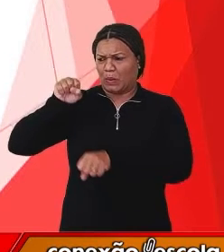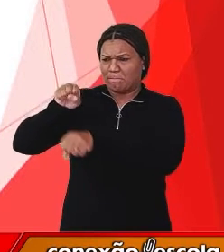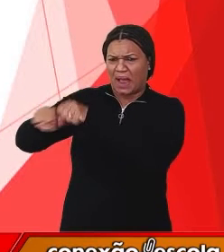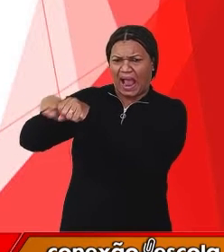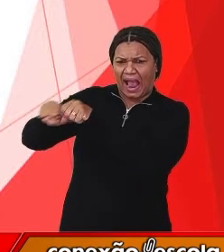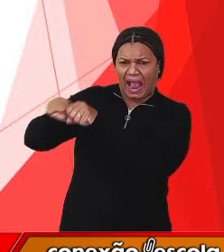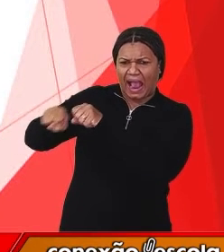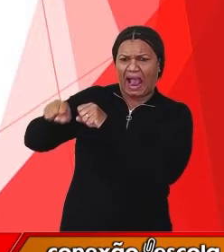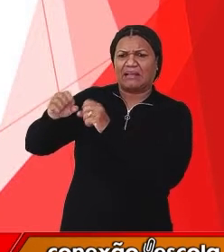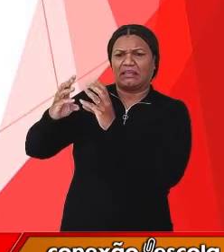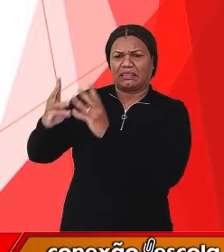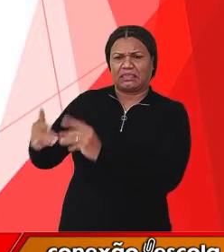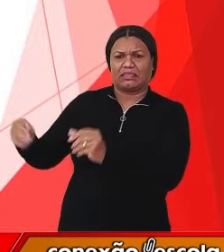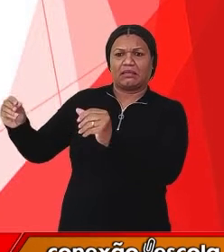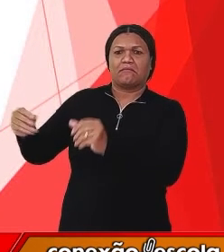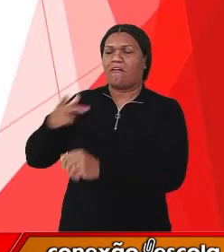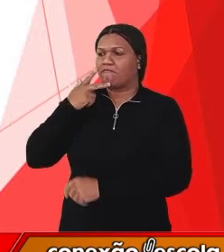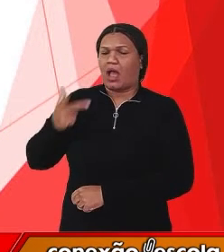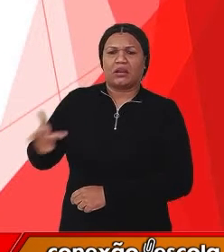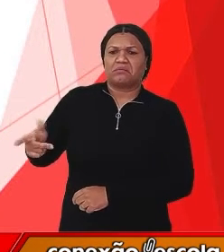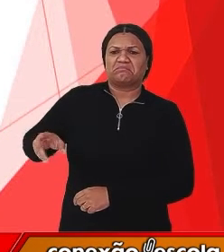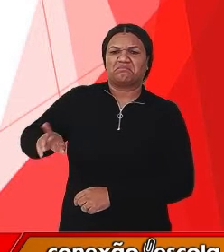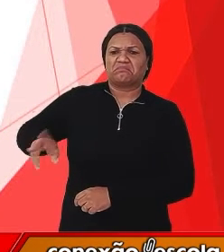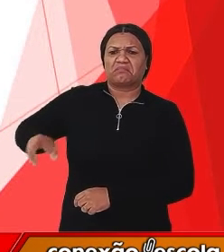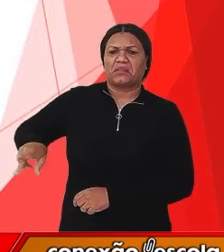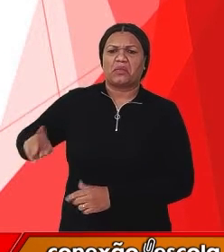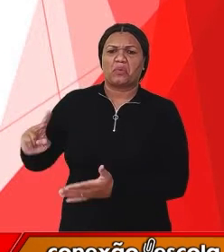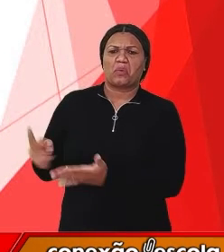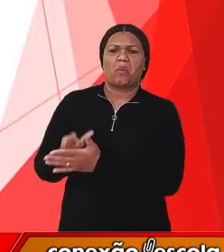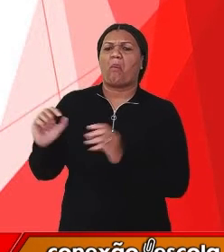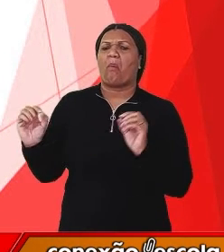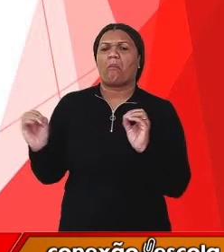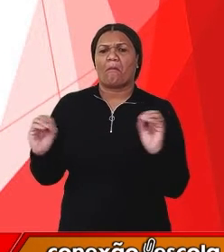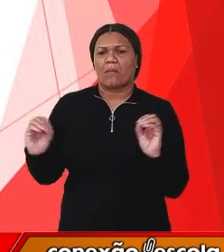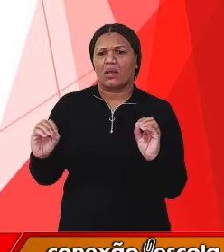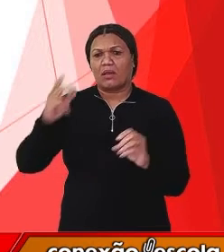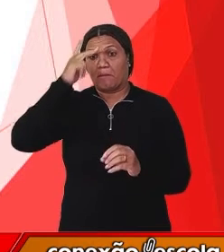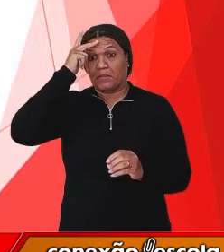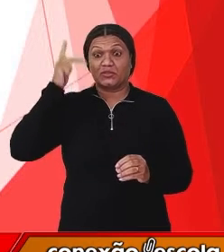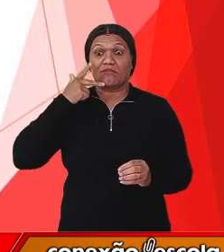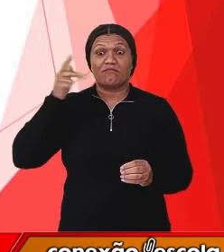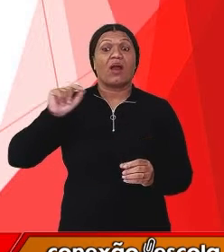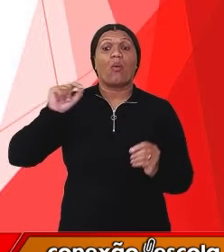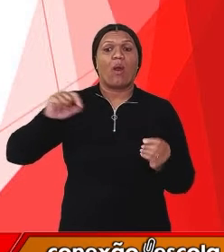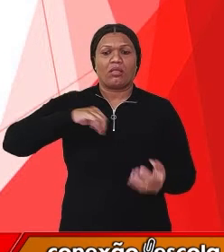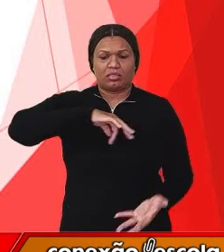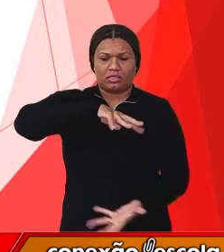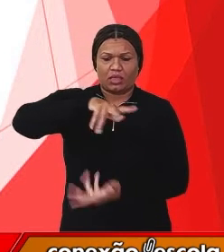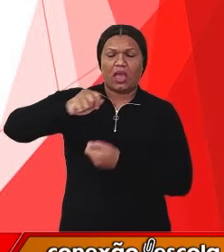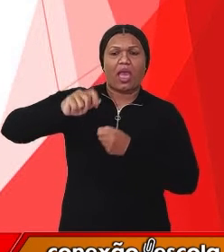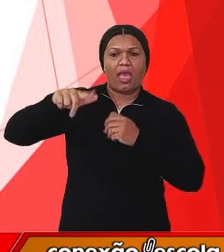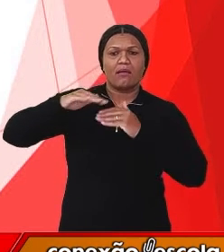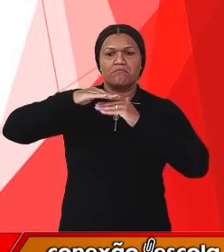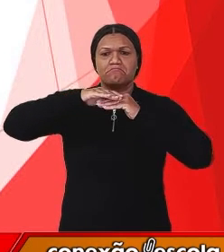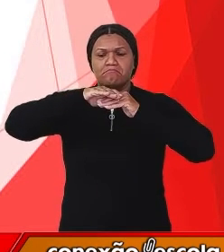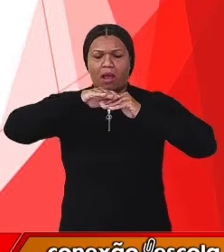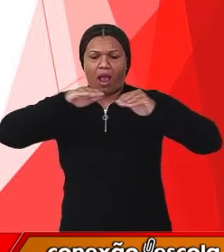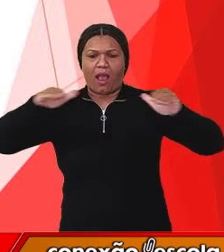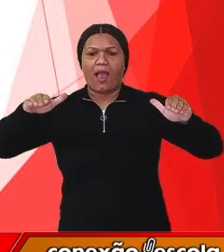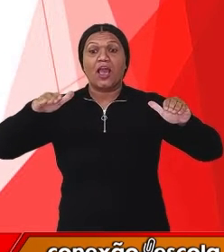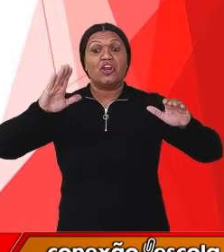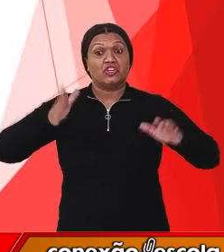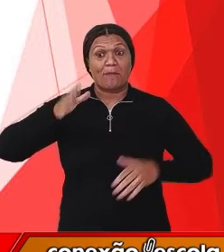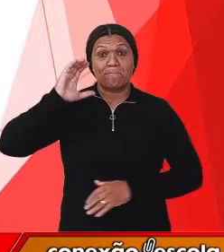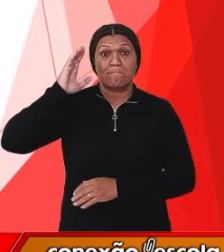Existem pessoas que defendem que a Terra é plana, algo que já foi provado